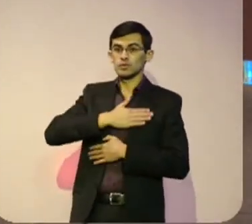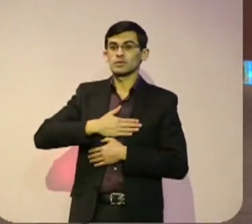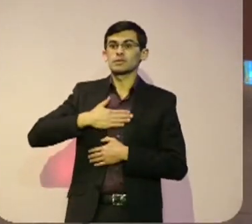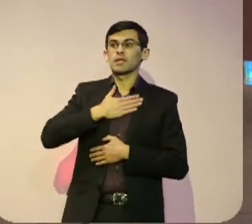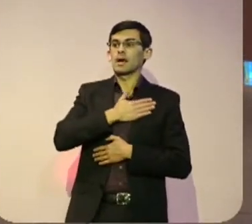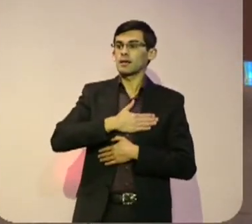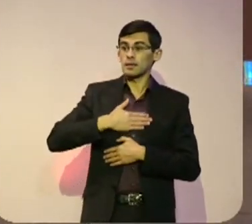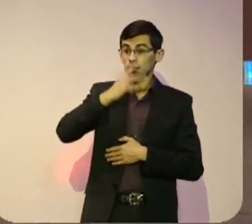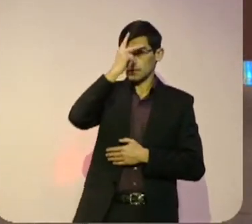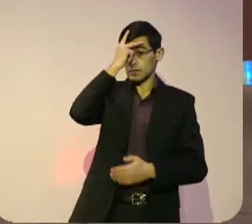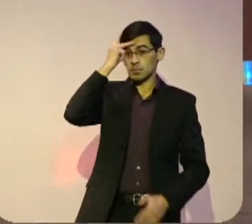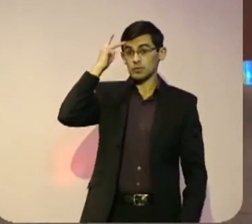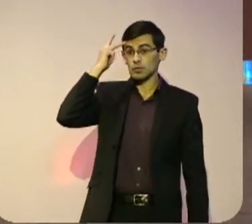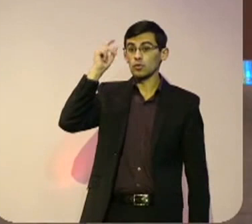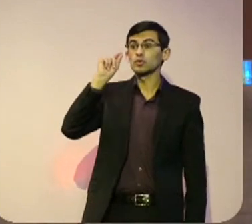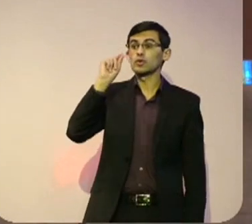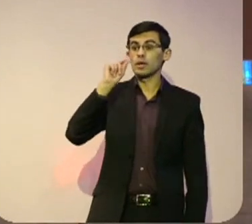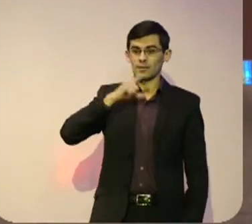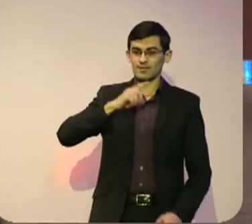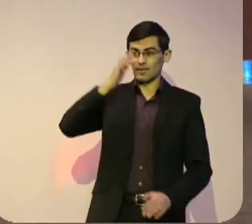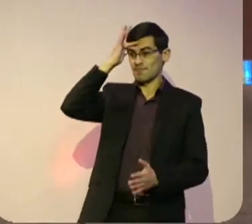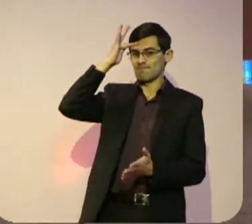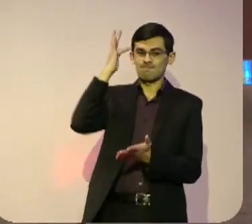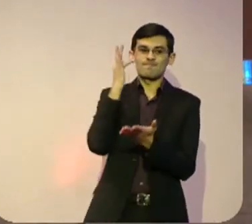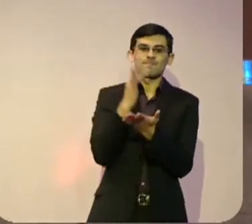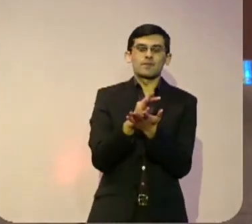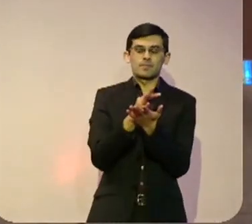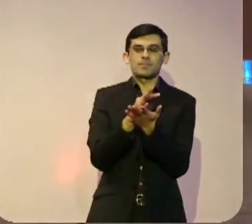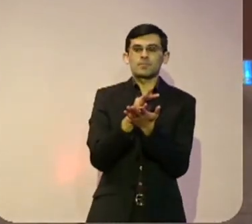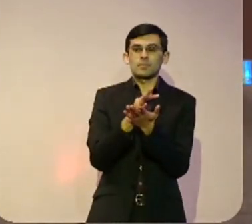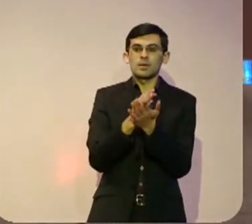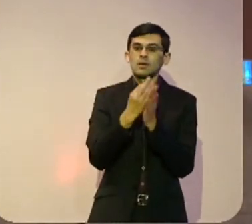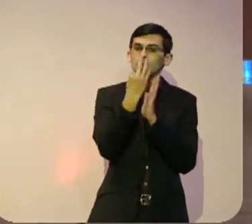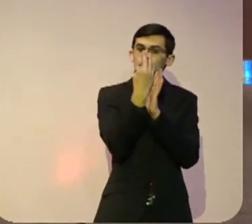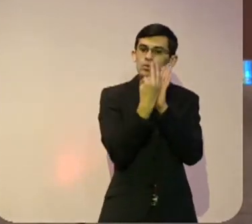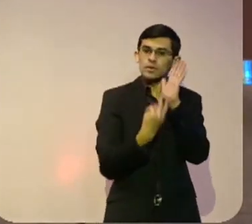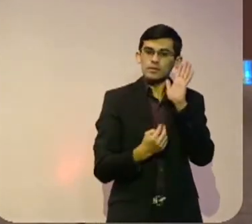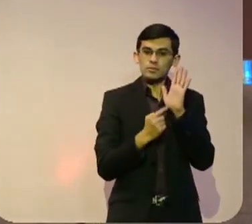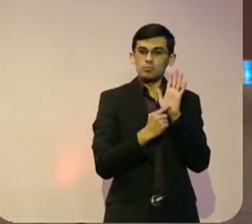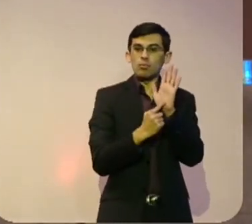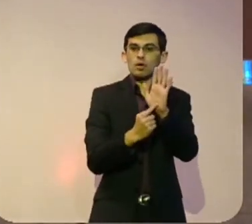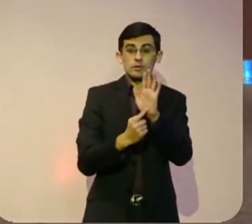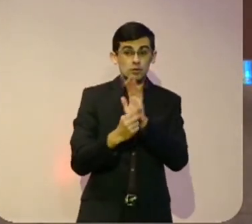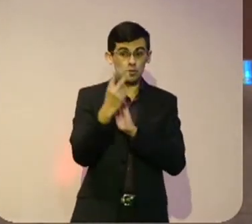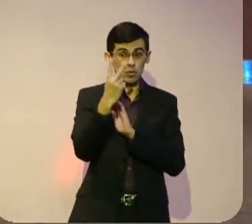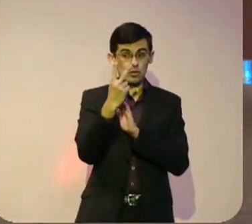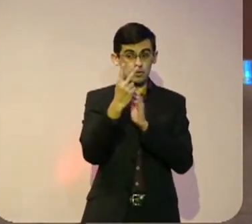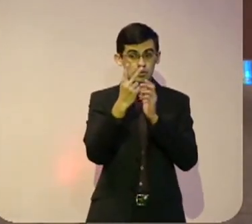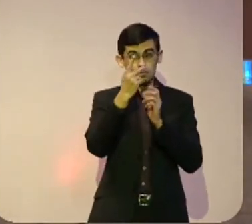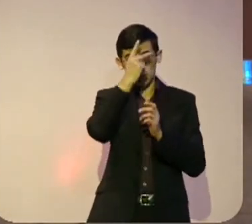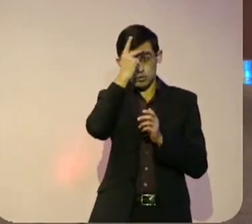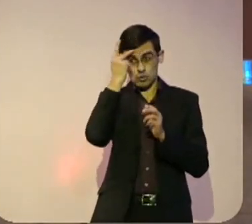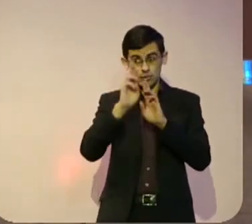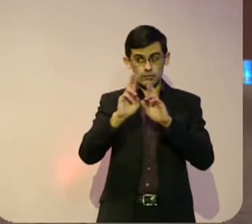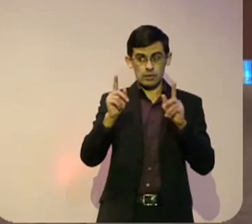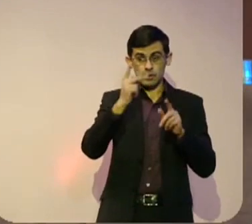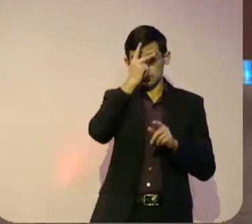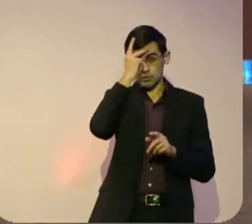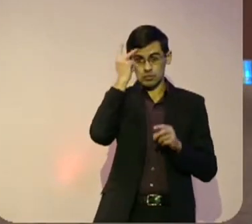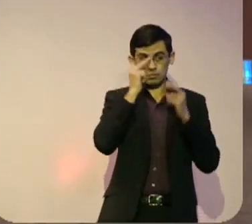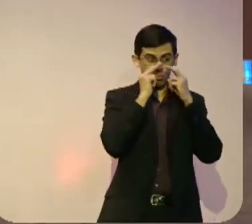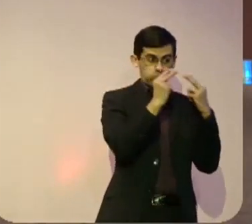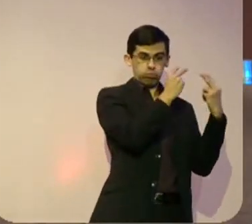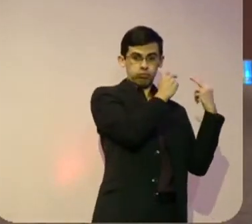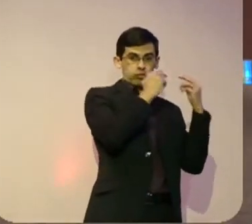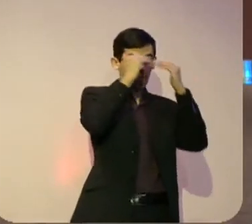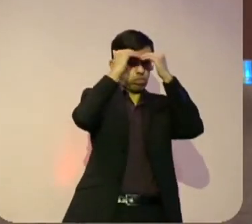agrada daqueles que têm fé. E o texto apresenta dois tipos de pessoa: aqueles que retrocedem